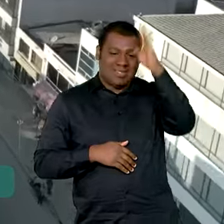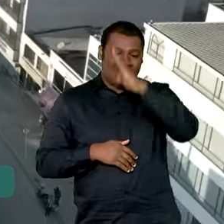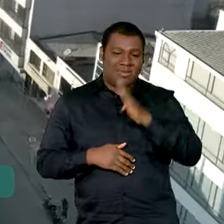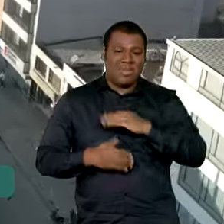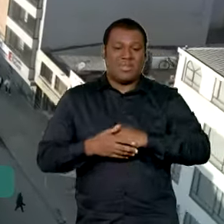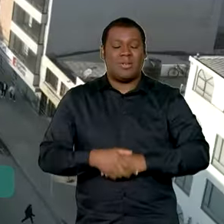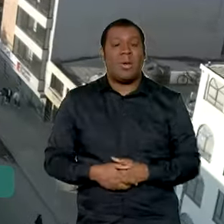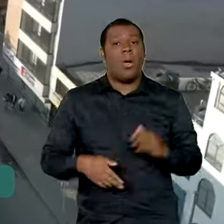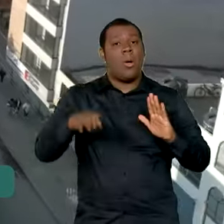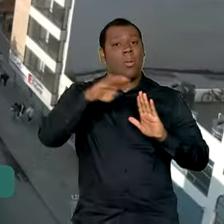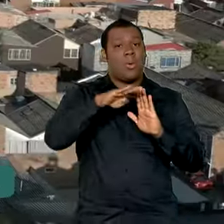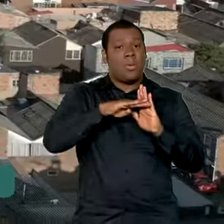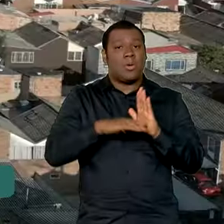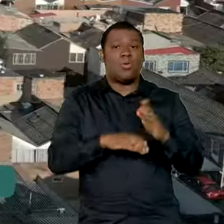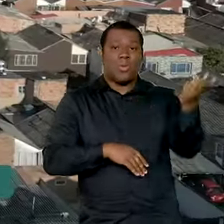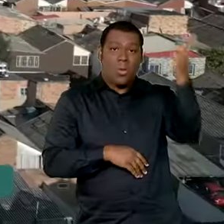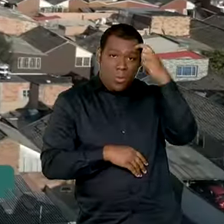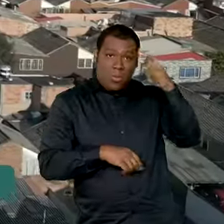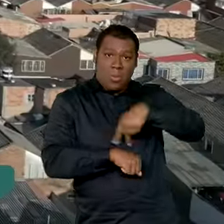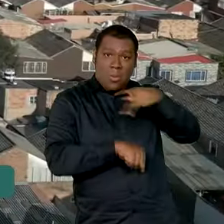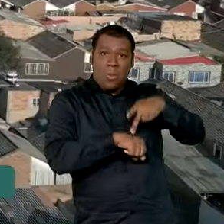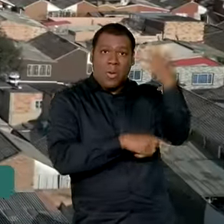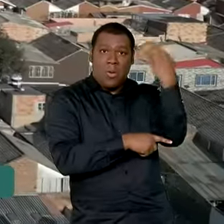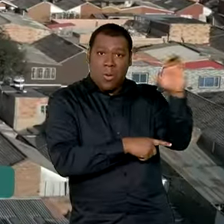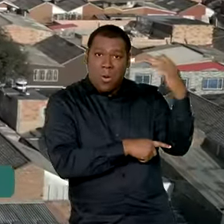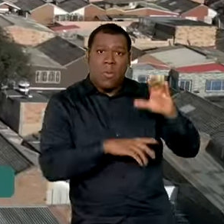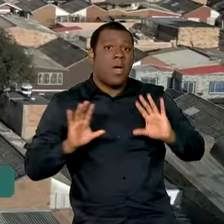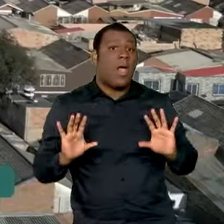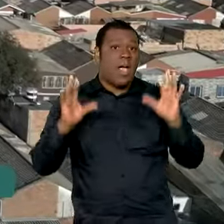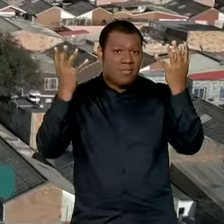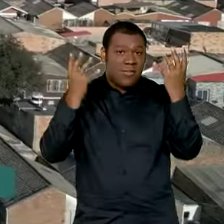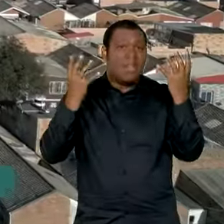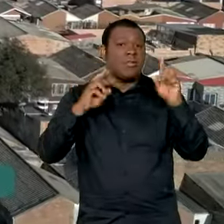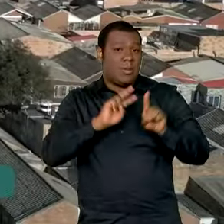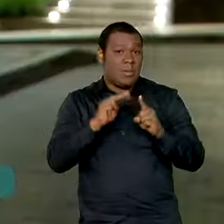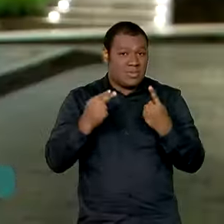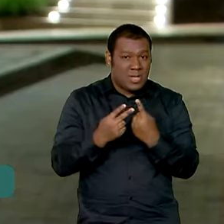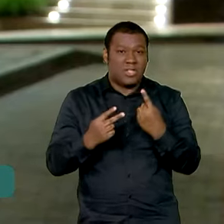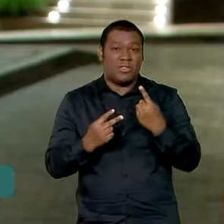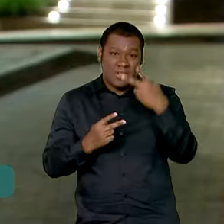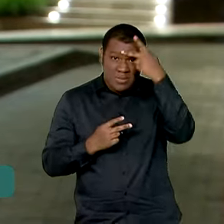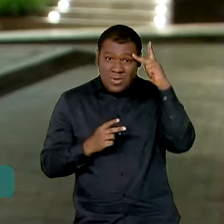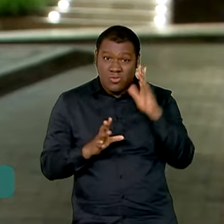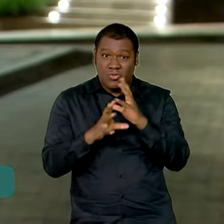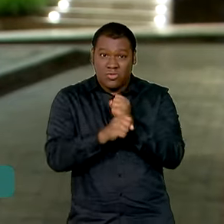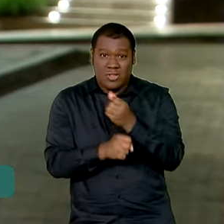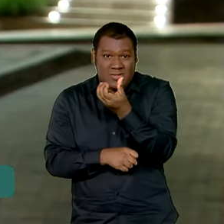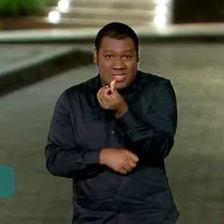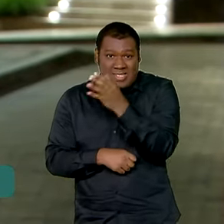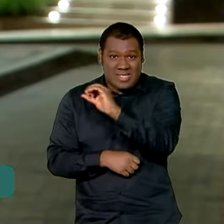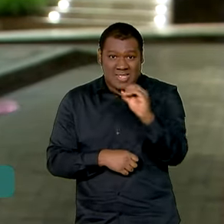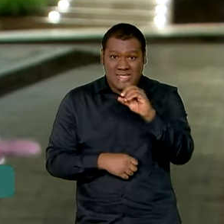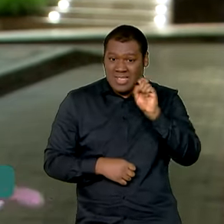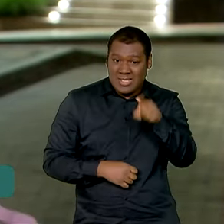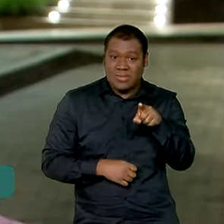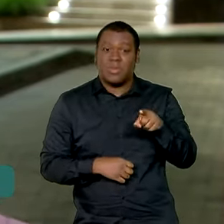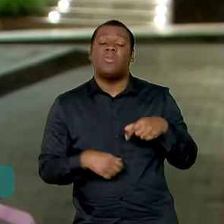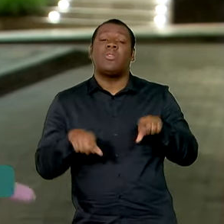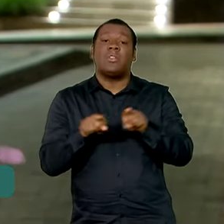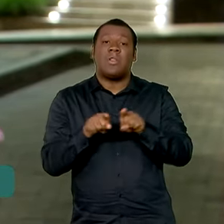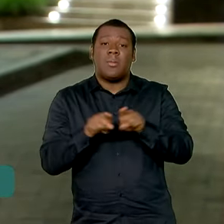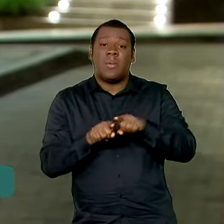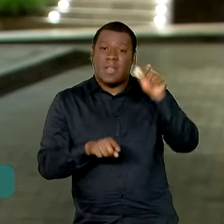programação cultural da Colômbia, o evento deve reunir 600 mil pessoas, e vai contar com a presença de mais de 50